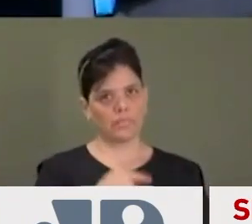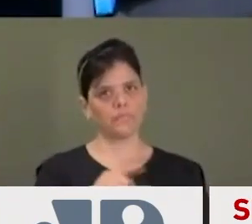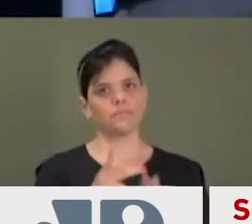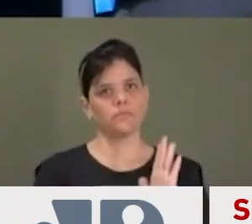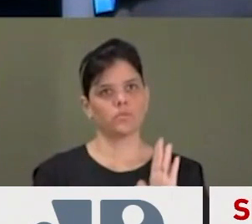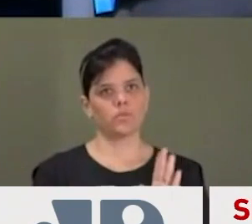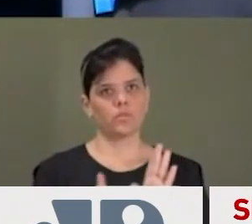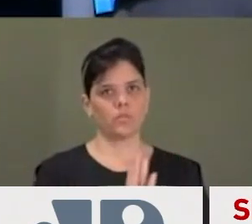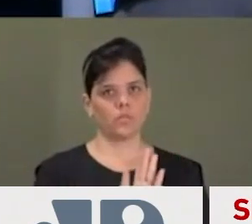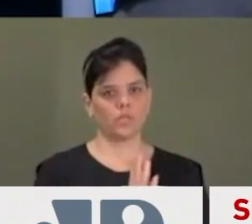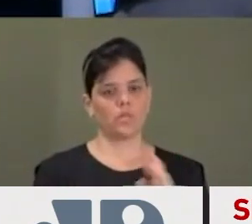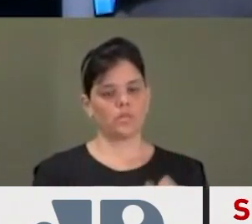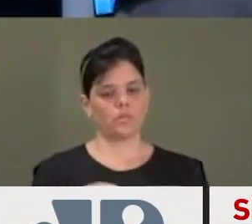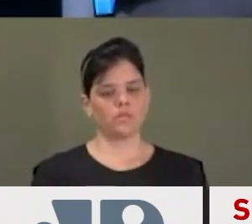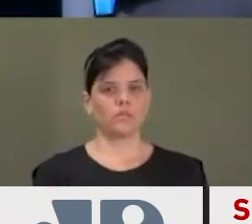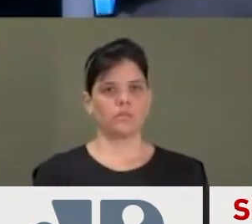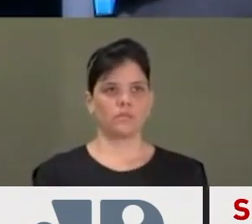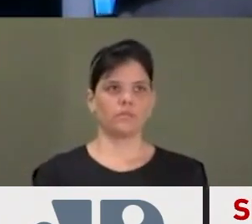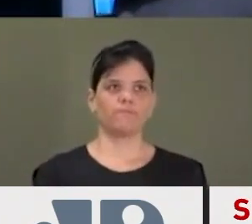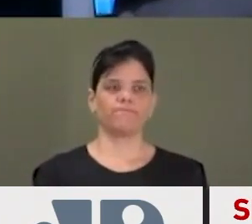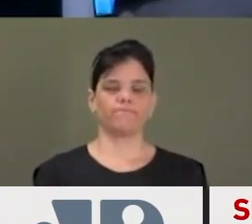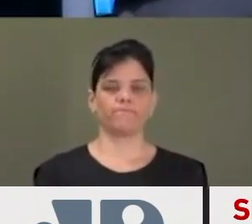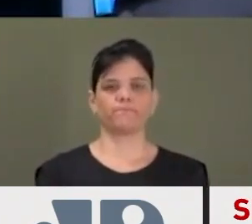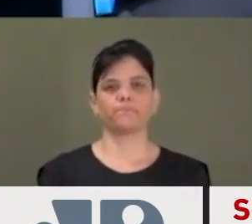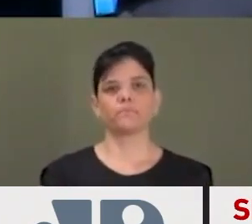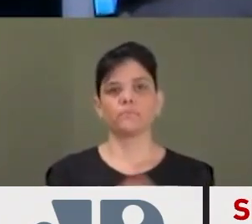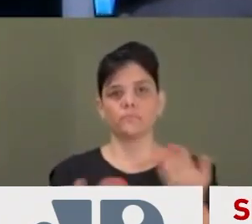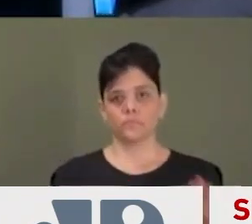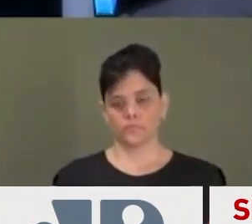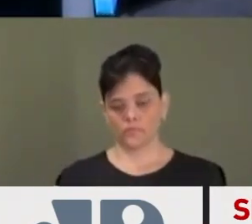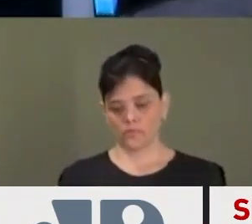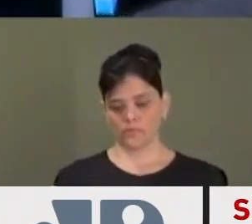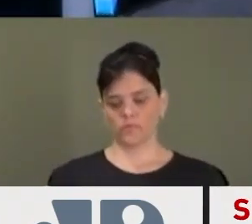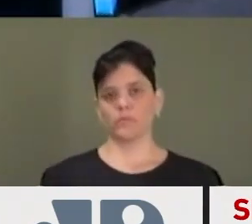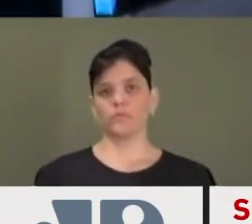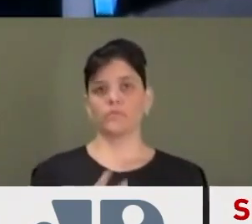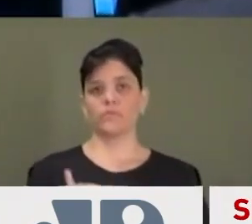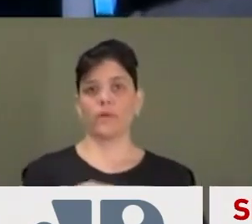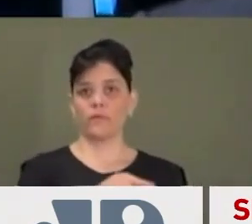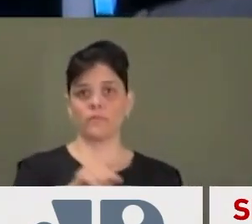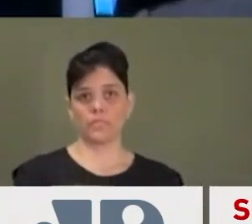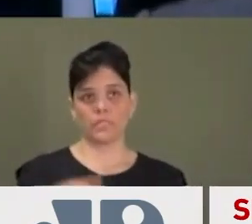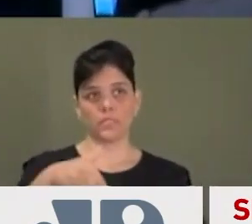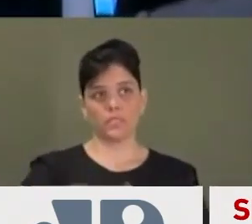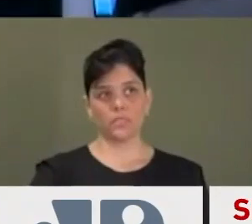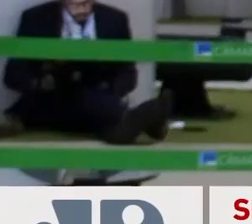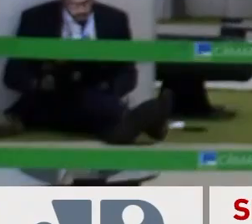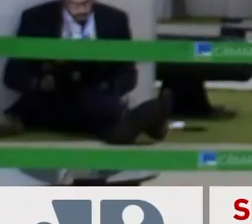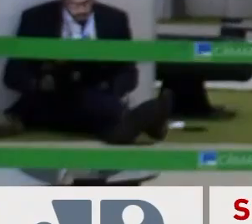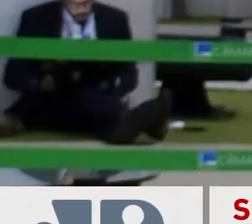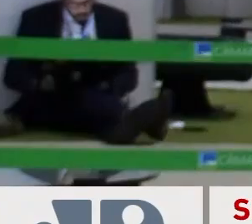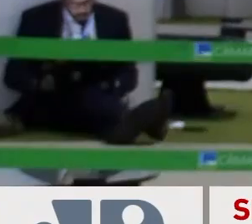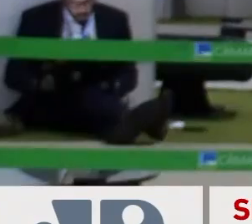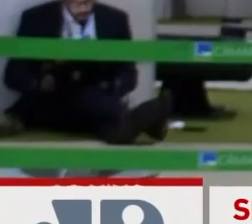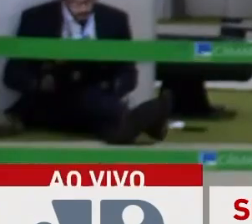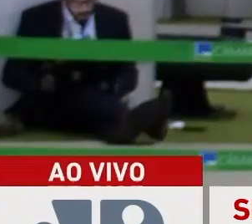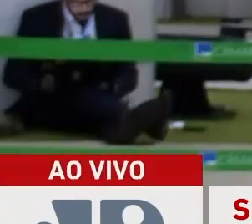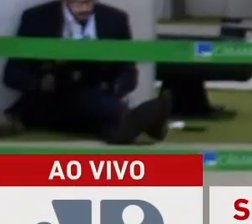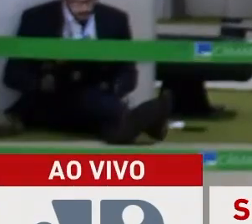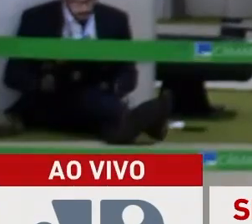o congresso O Senado Federal melhor dizendo Manteve o entendimento aqui da Câmara dos Deputados porque